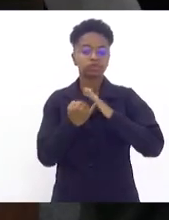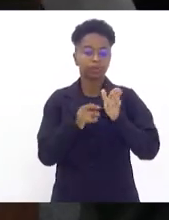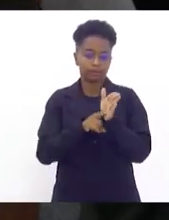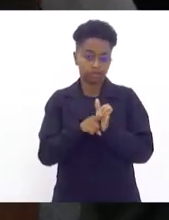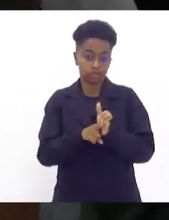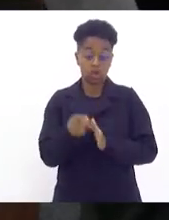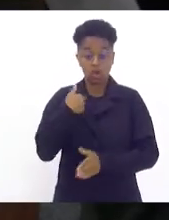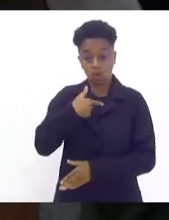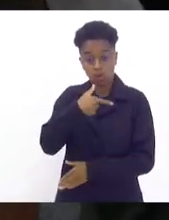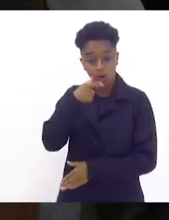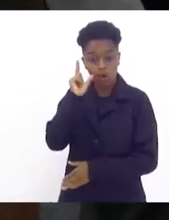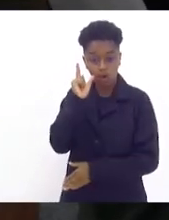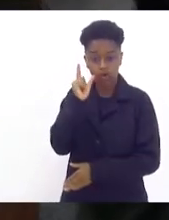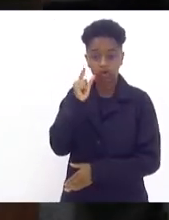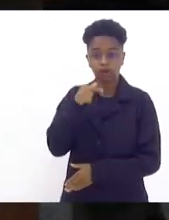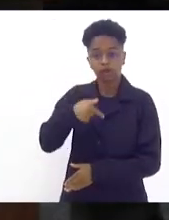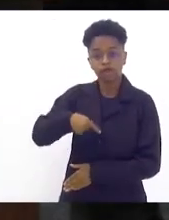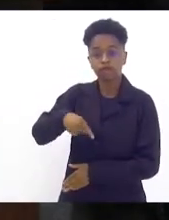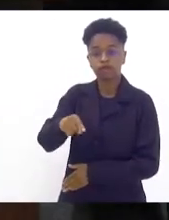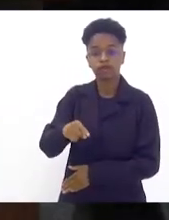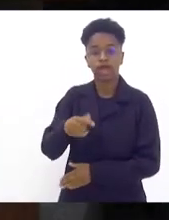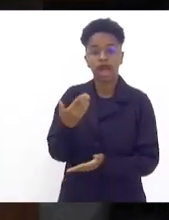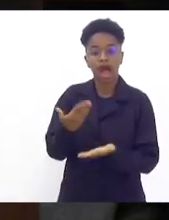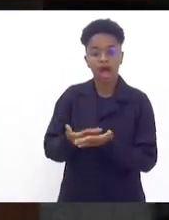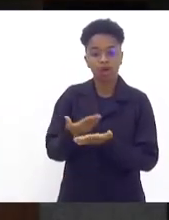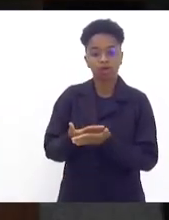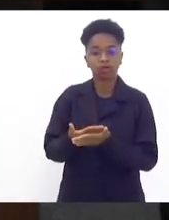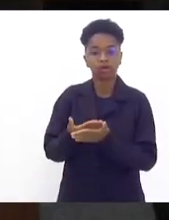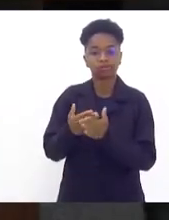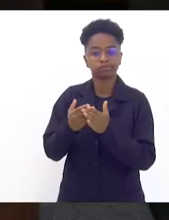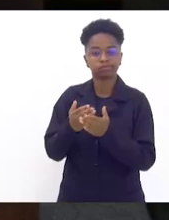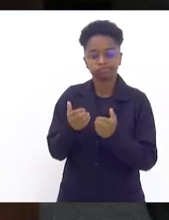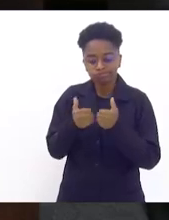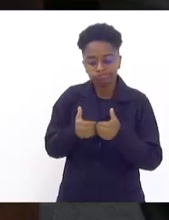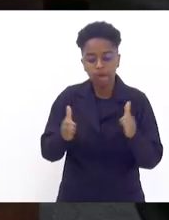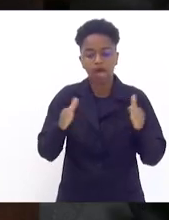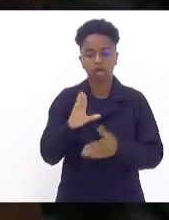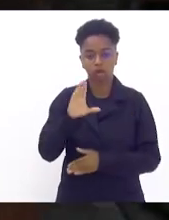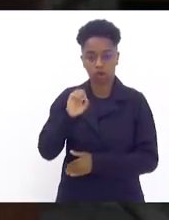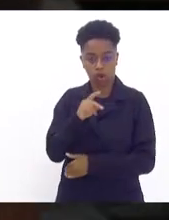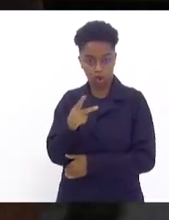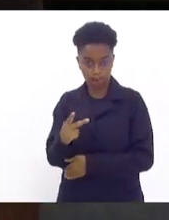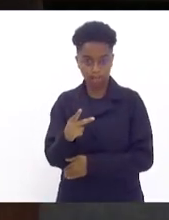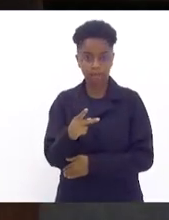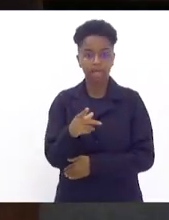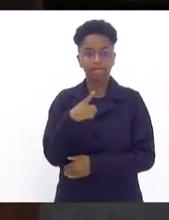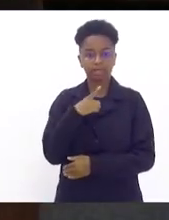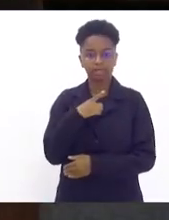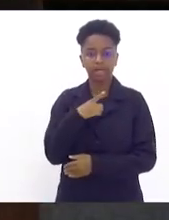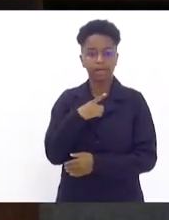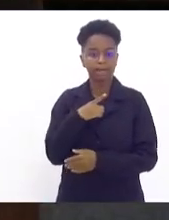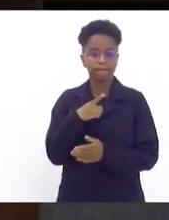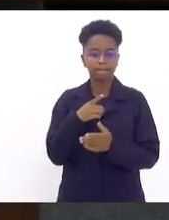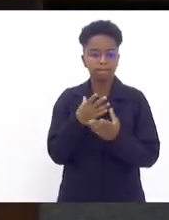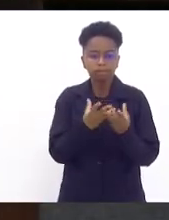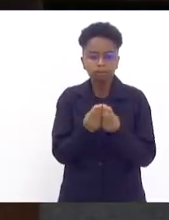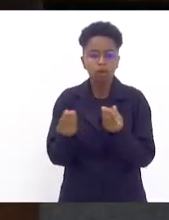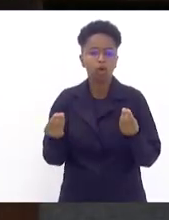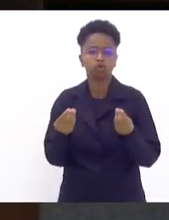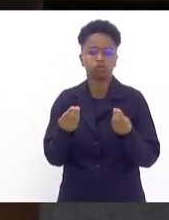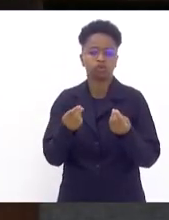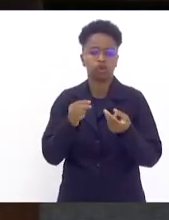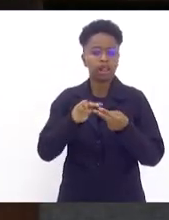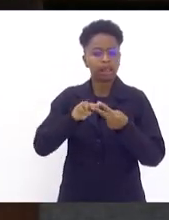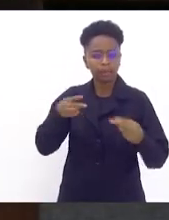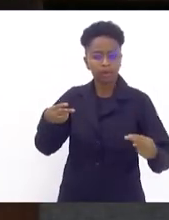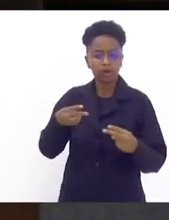ontem estive numa aula inaugural na COP, que tem a maior concentração de laboratórios da América Latina, com a presença